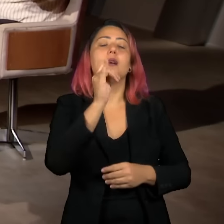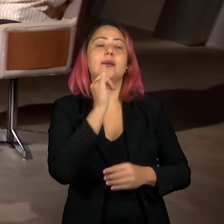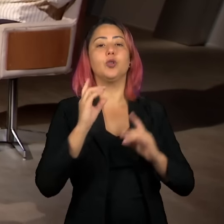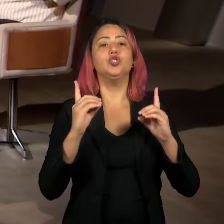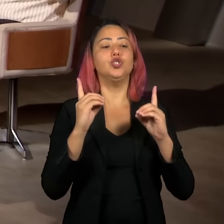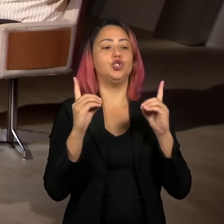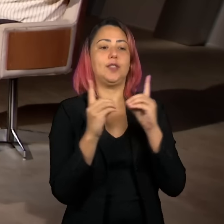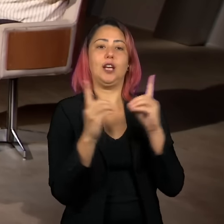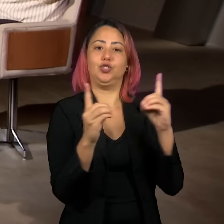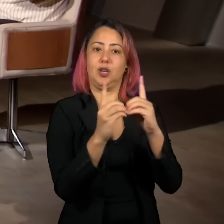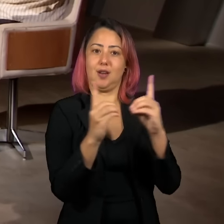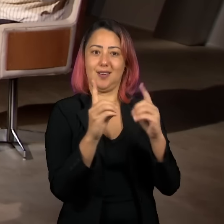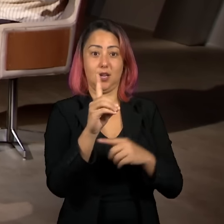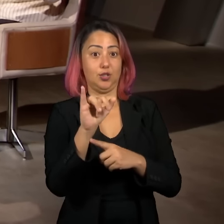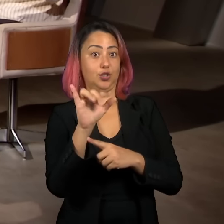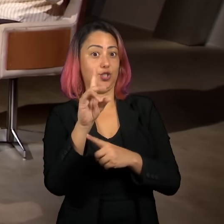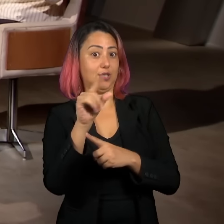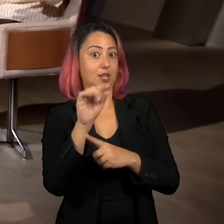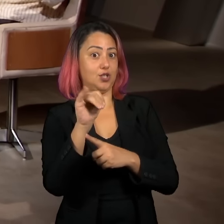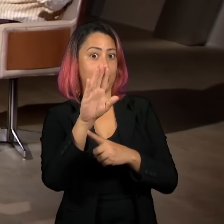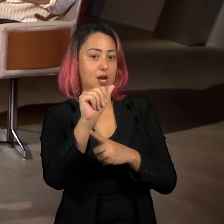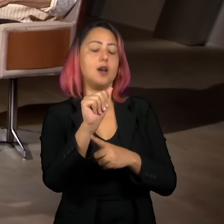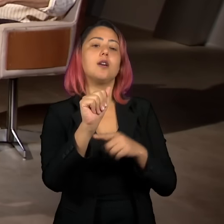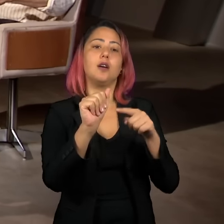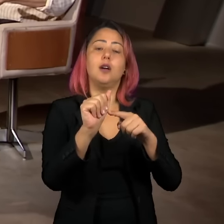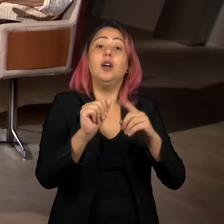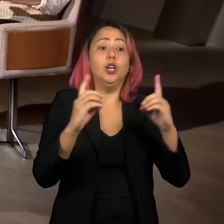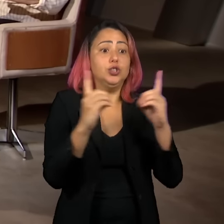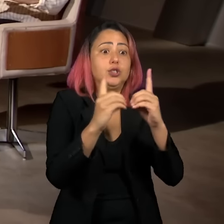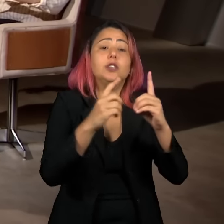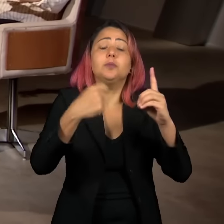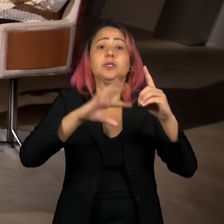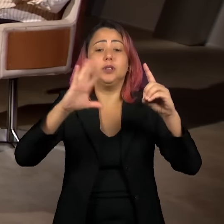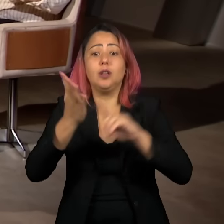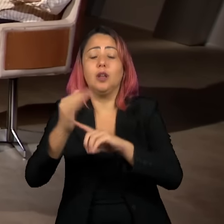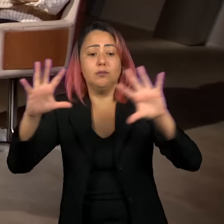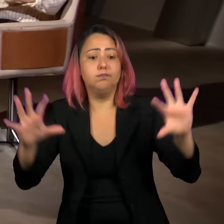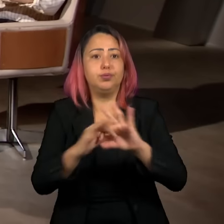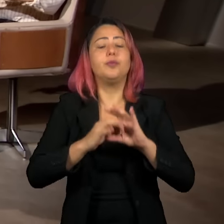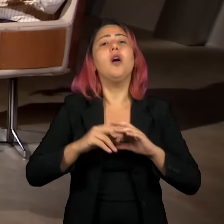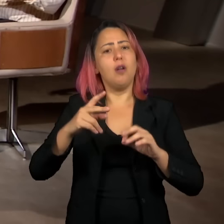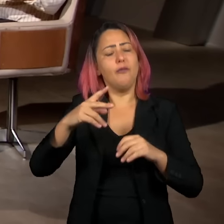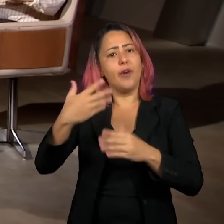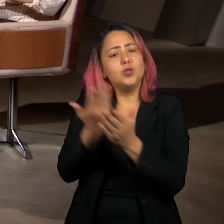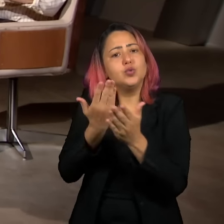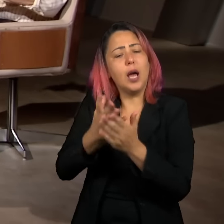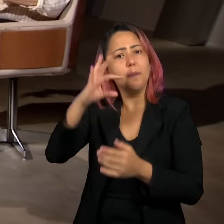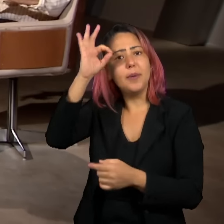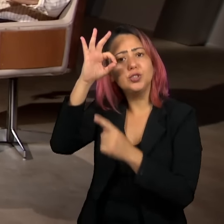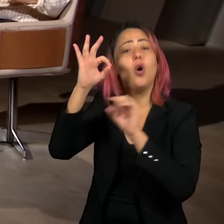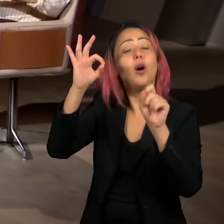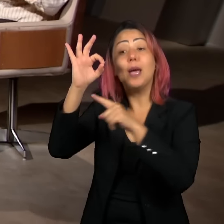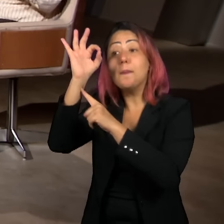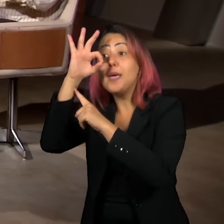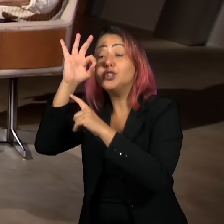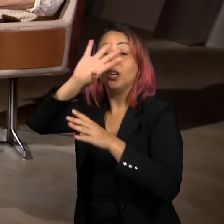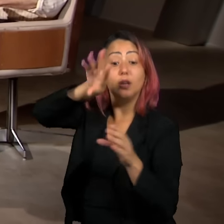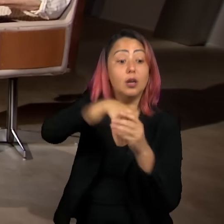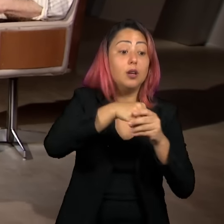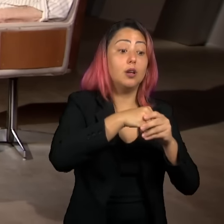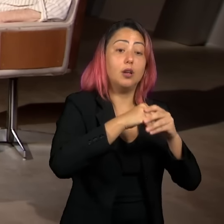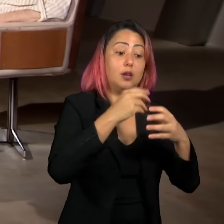falar didática que incorpora a tecnologia eu queria falar do do piag que que pensa como é que aquilo pode ser